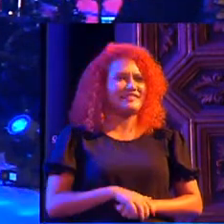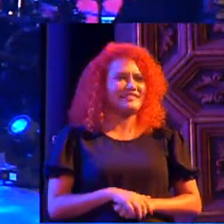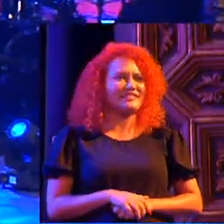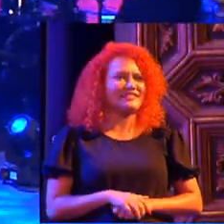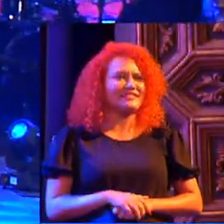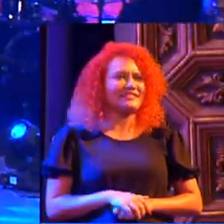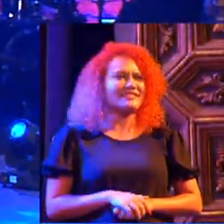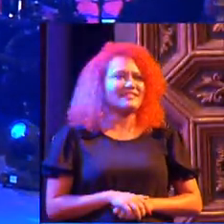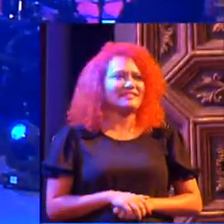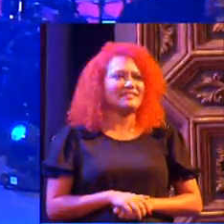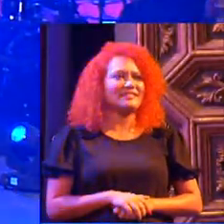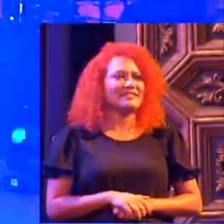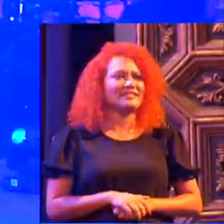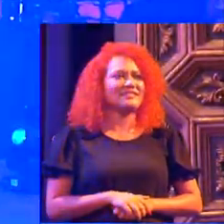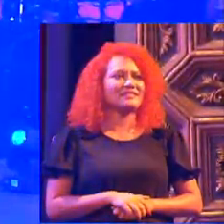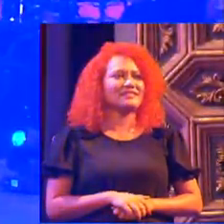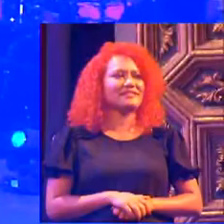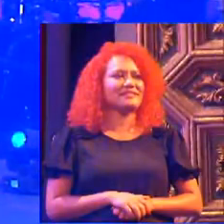Legal.